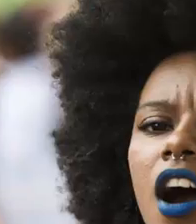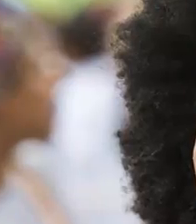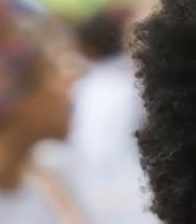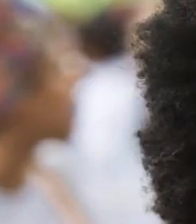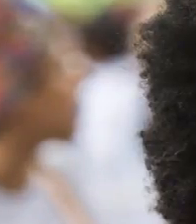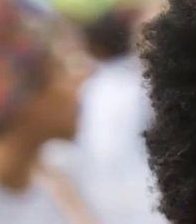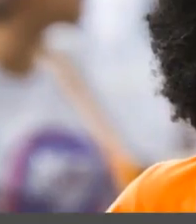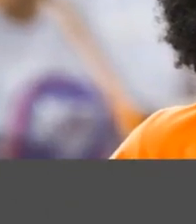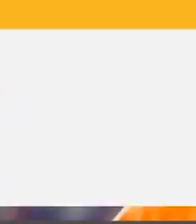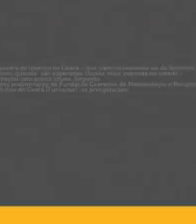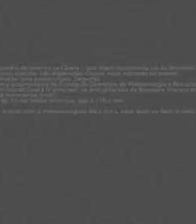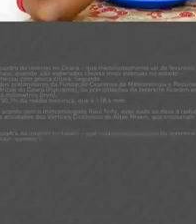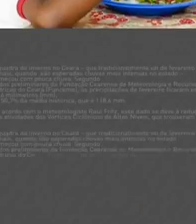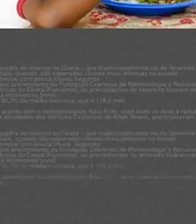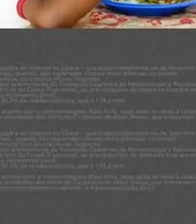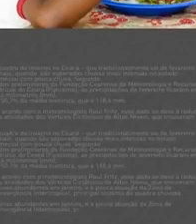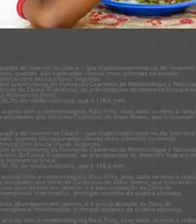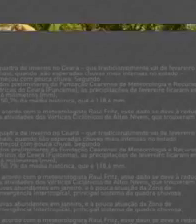s